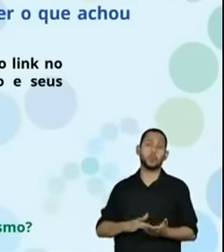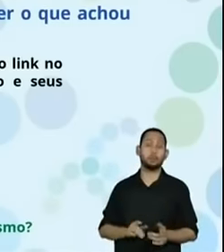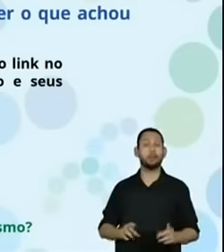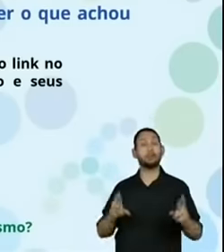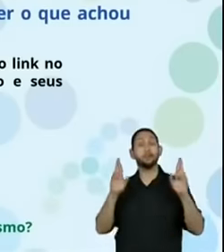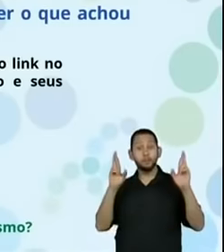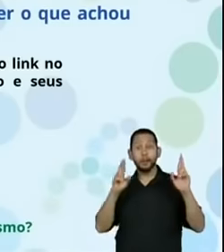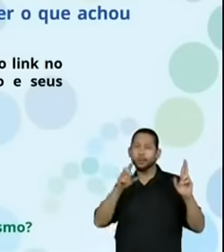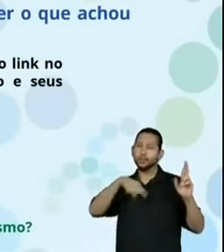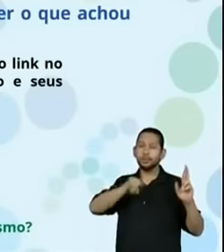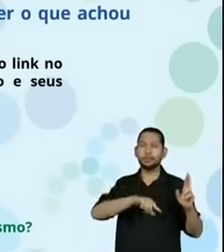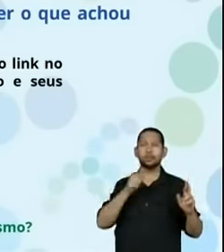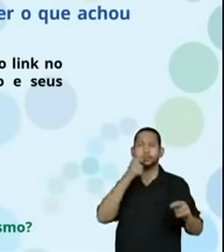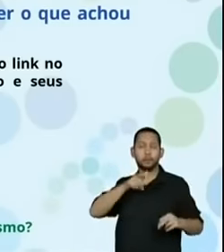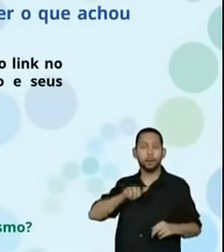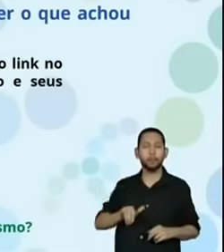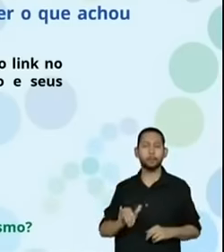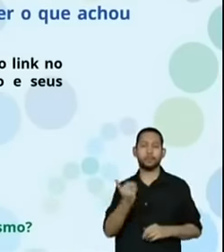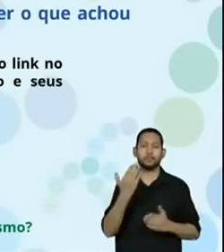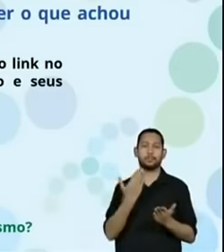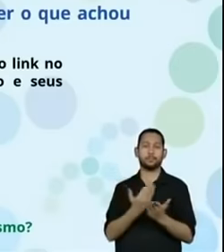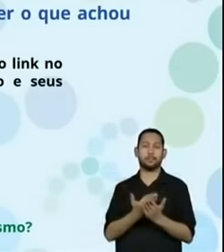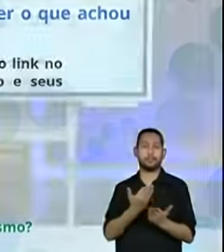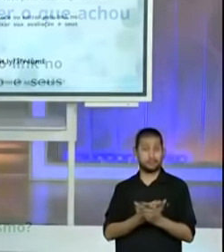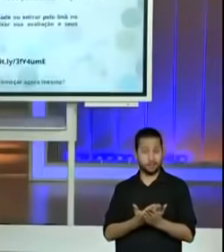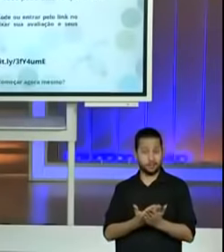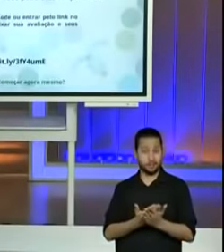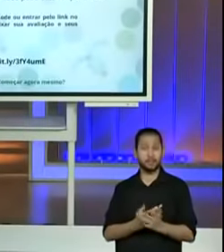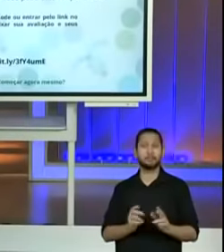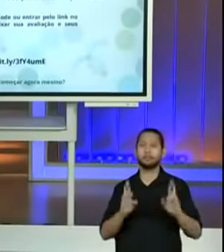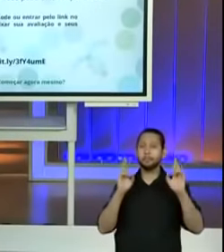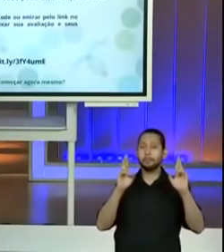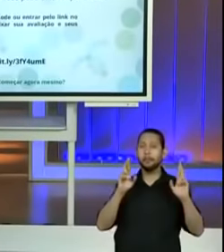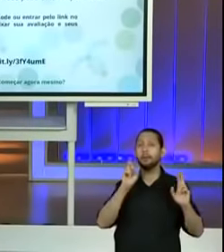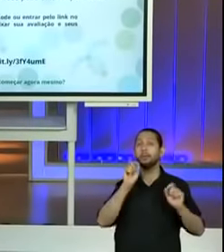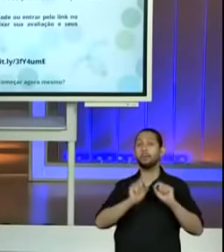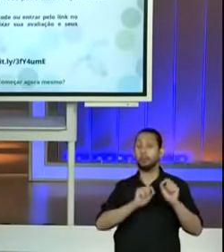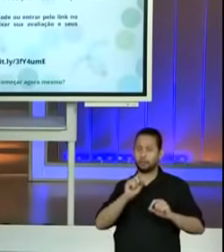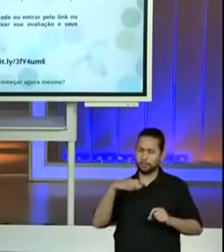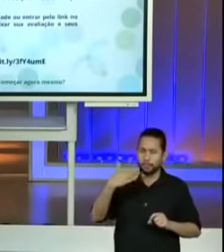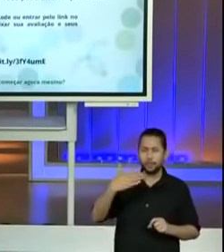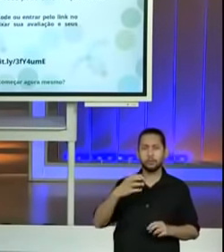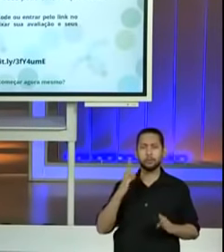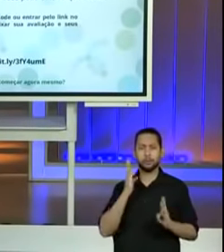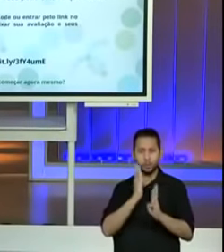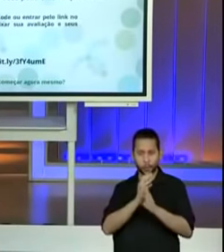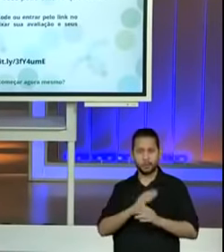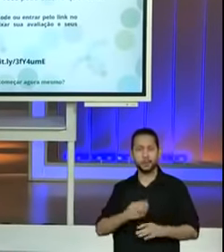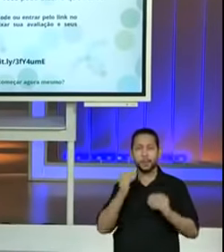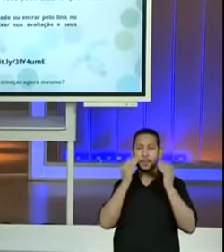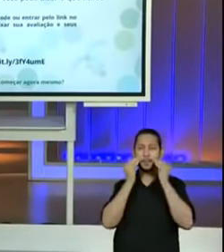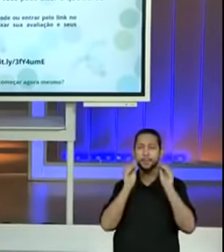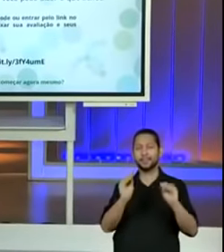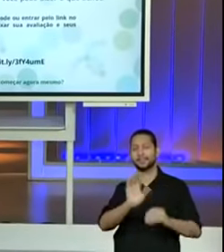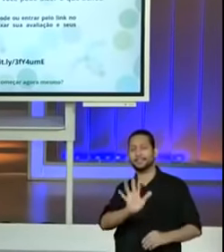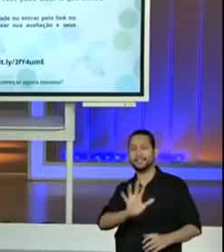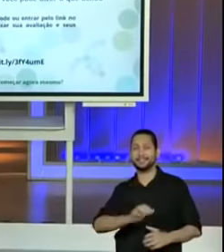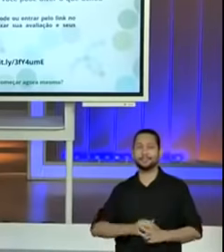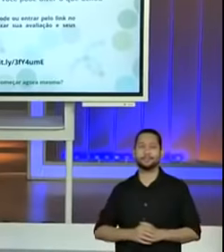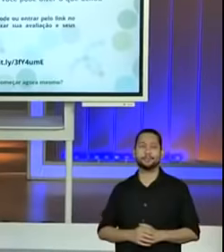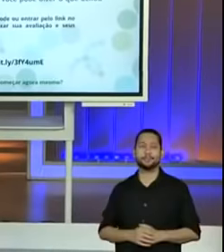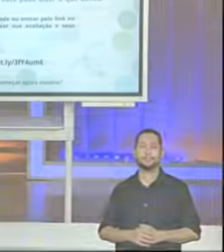espero de verdade que vocês tenham gostado da nossa aula. Espero vê-los logo, logo. Beijão. Tchau, tchau.